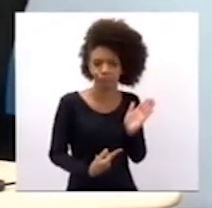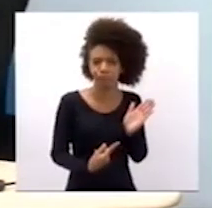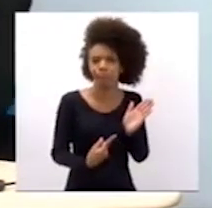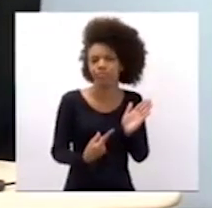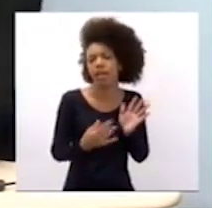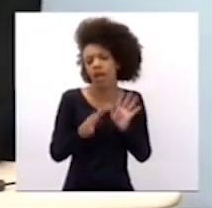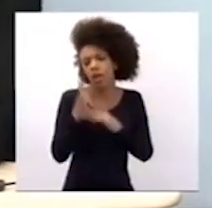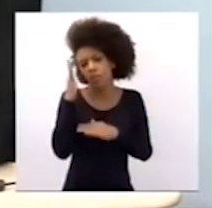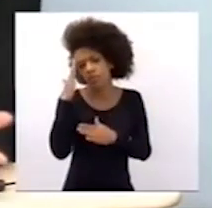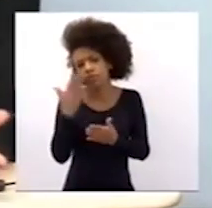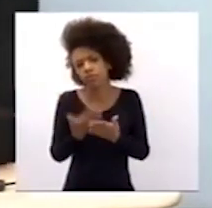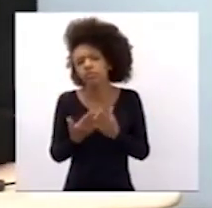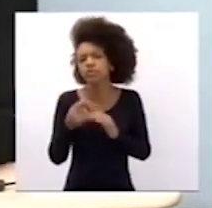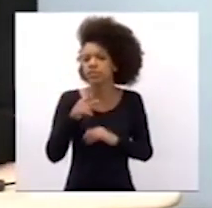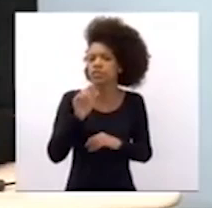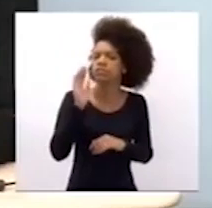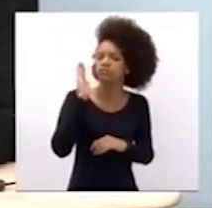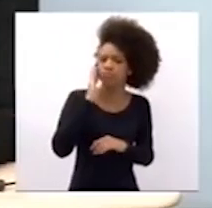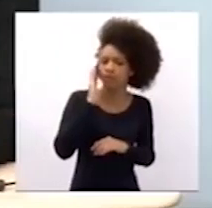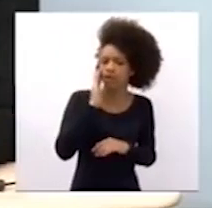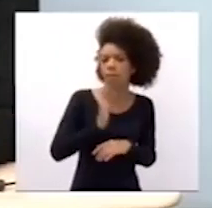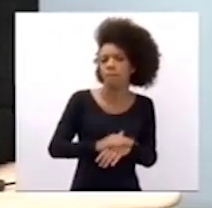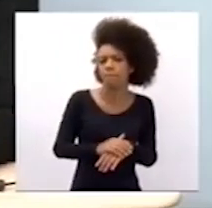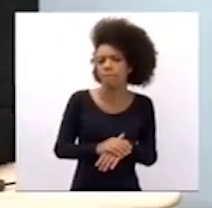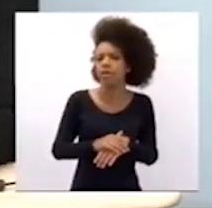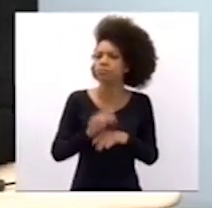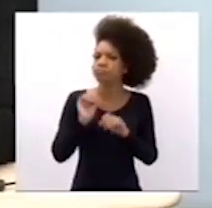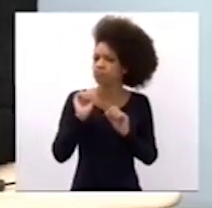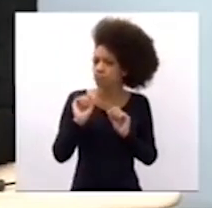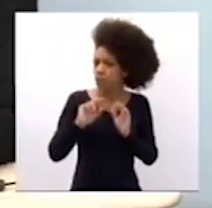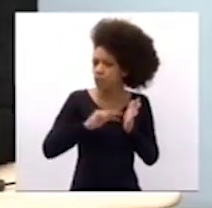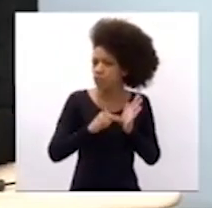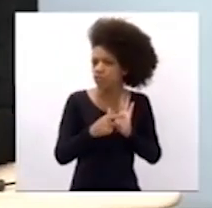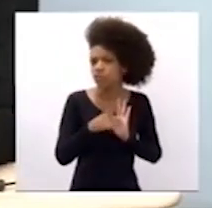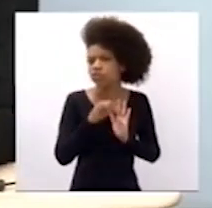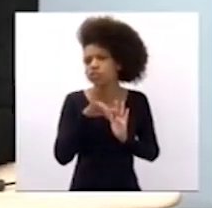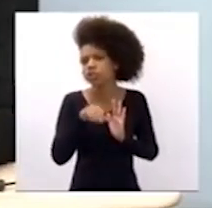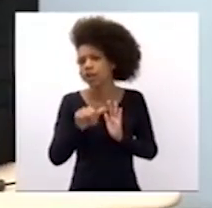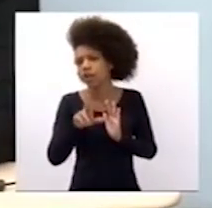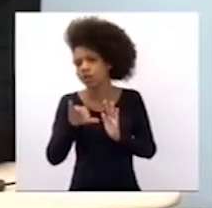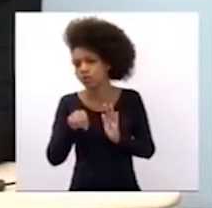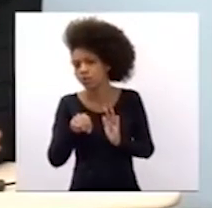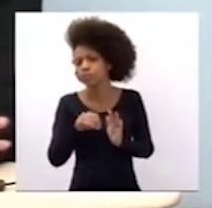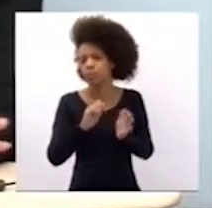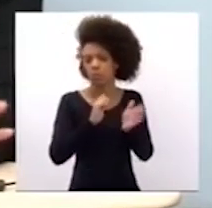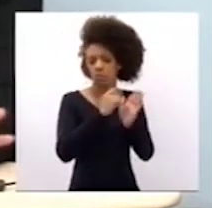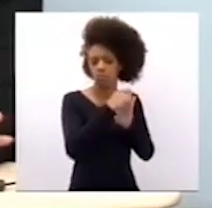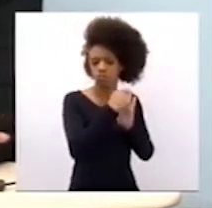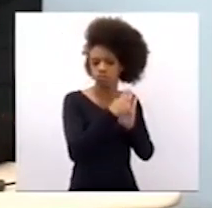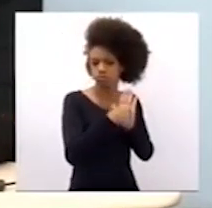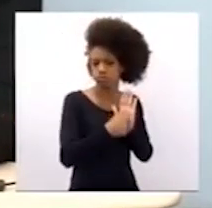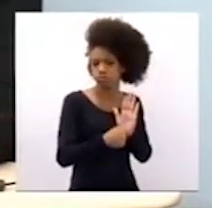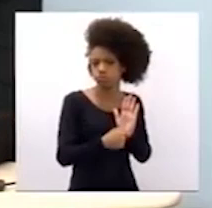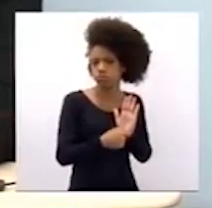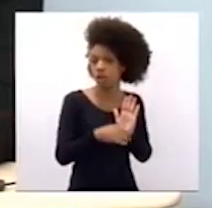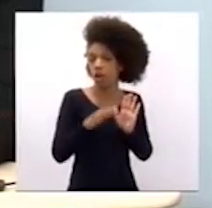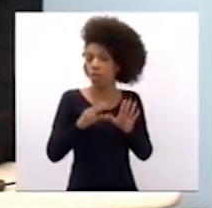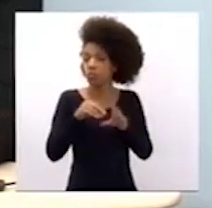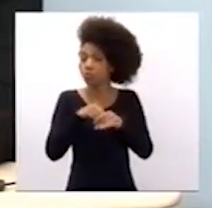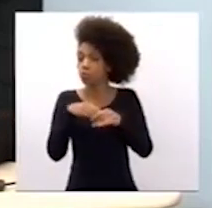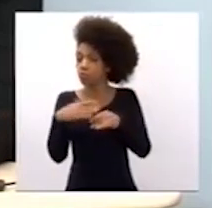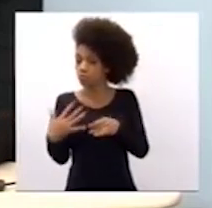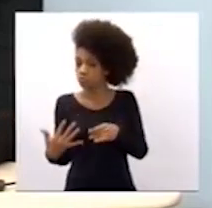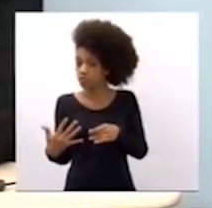acredito que vocês saibam, né, o que vem a ser um diário de bordo. O diário de bordo, no nosso contexto aqui, ele vai